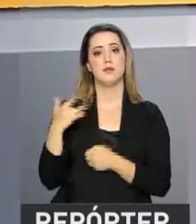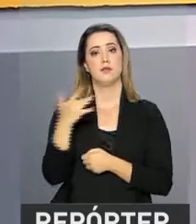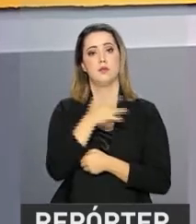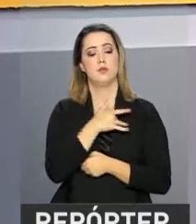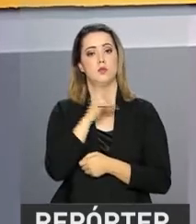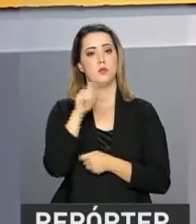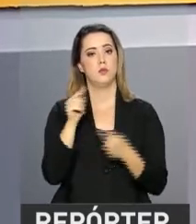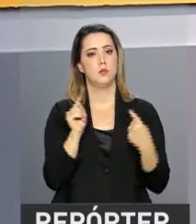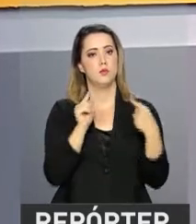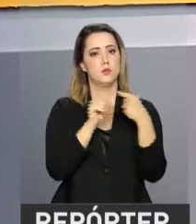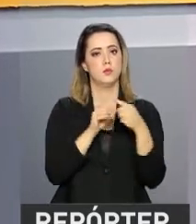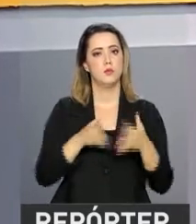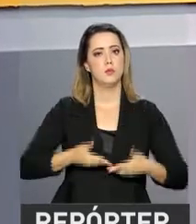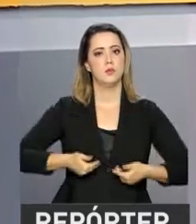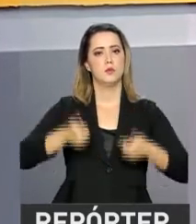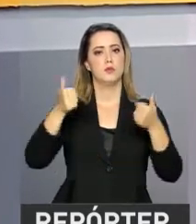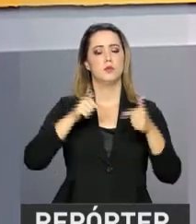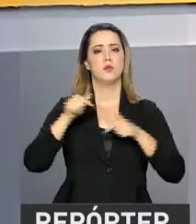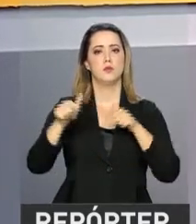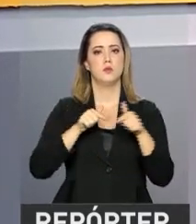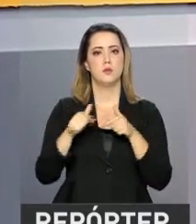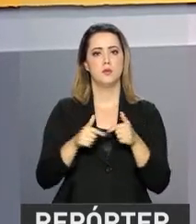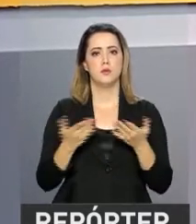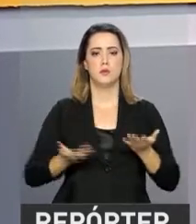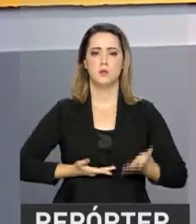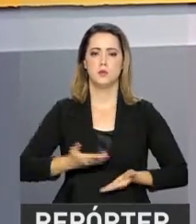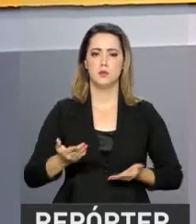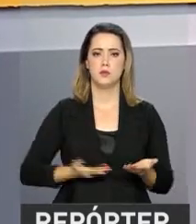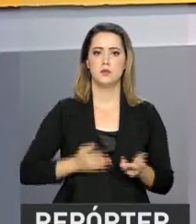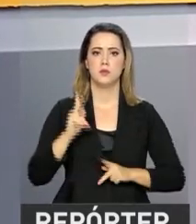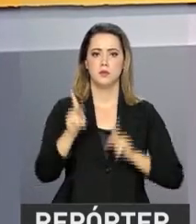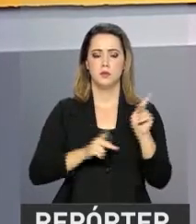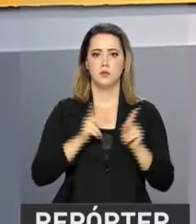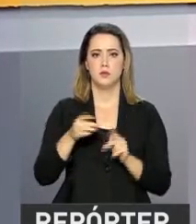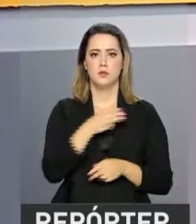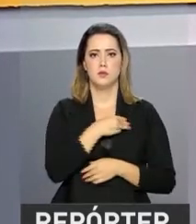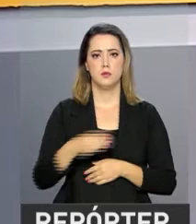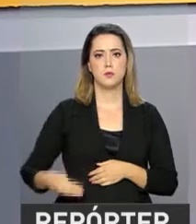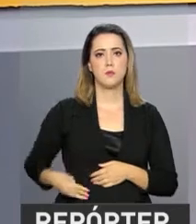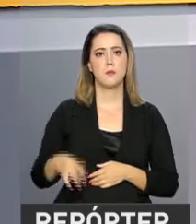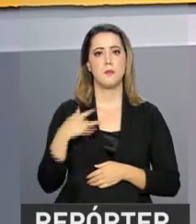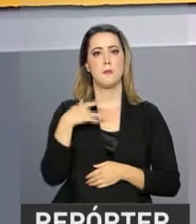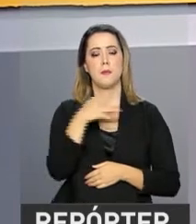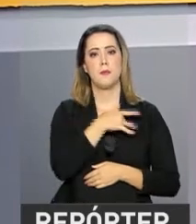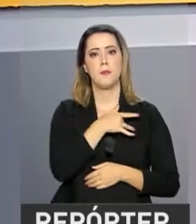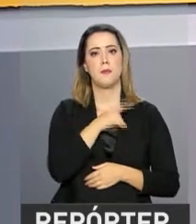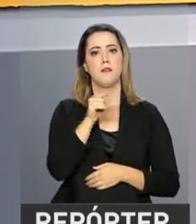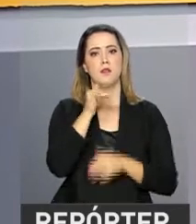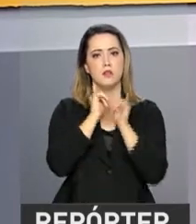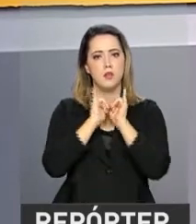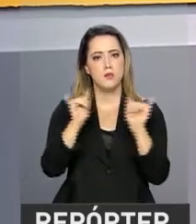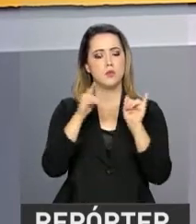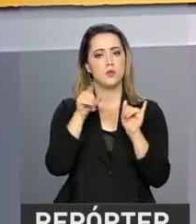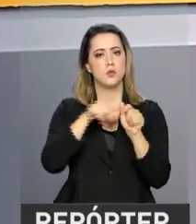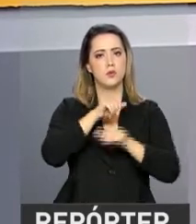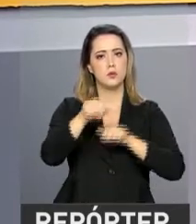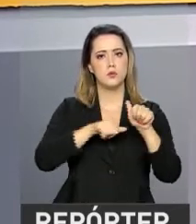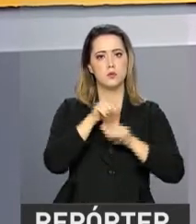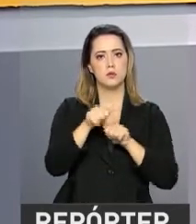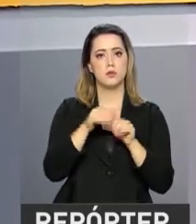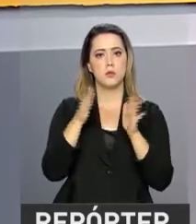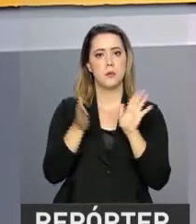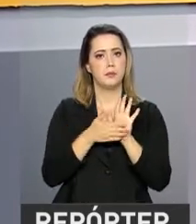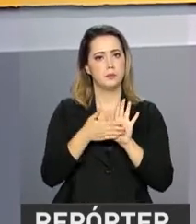Saúde. A meta é melhorar a prestação de serviços para a população. O ministro da Saúde, Ricardo Barros, disse que as mudanças